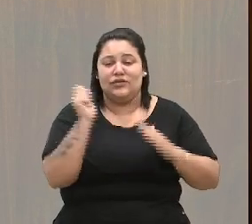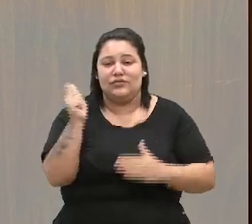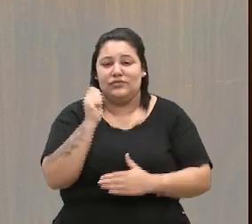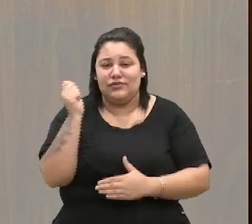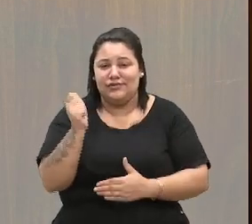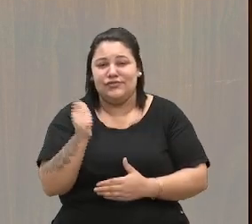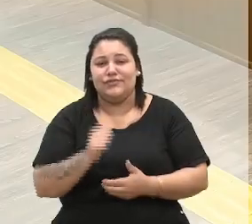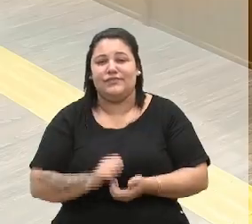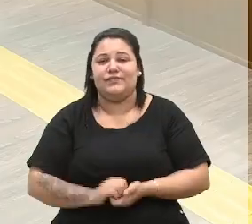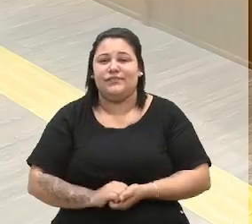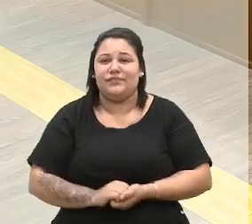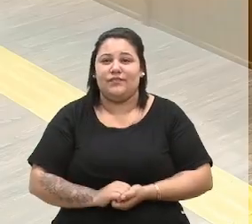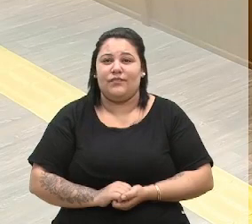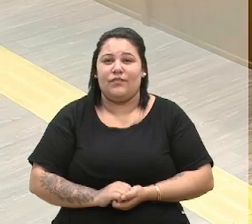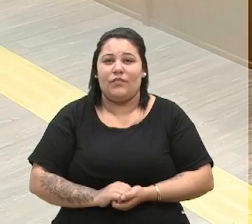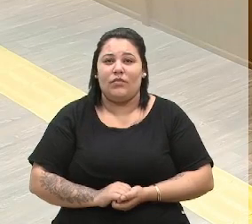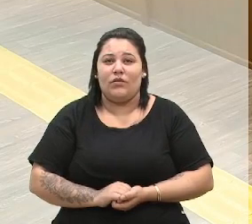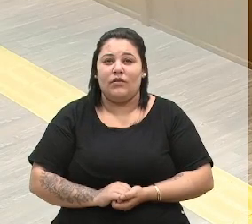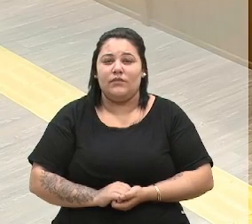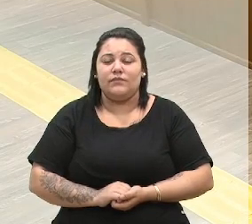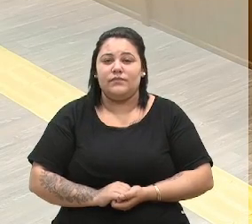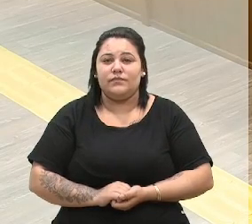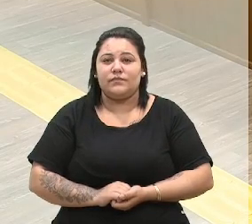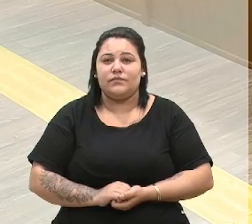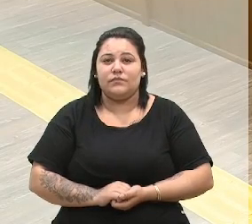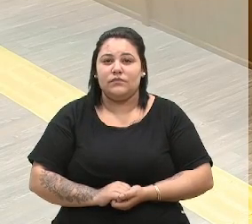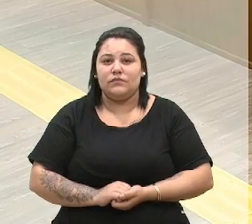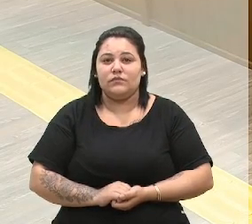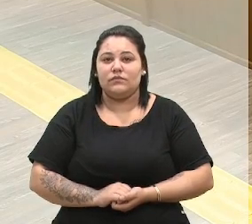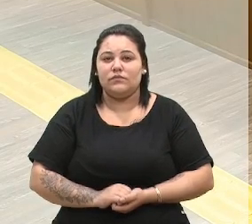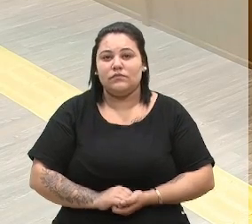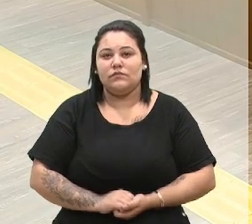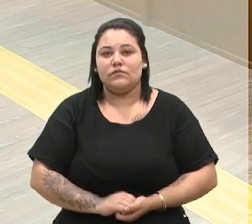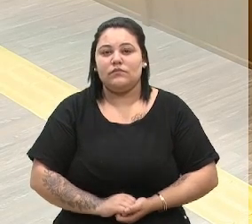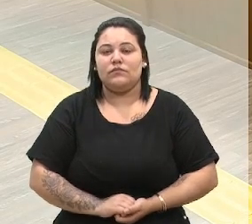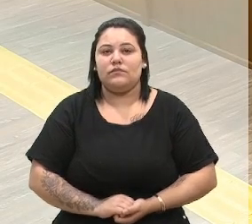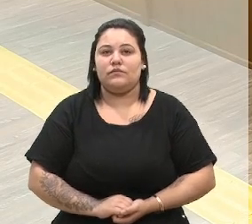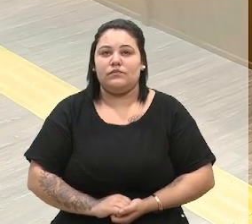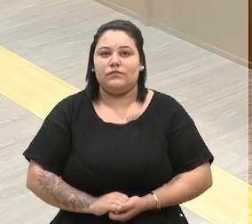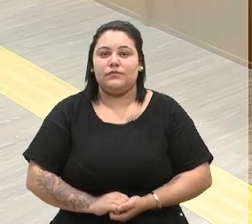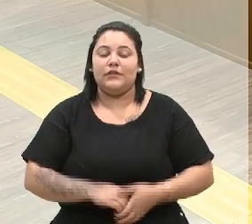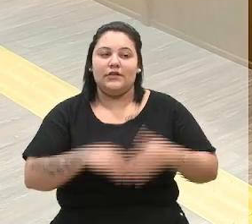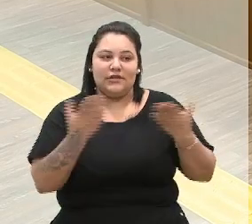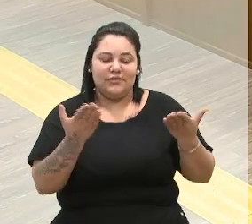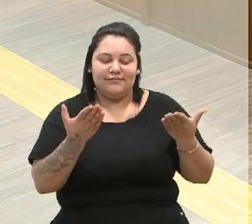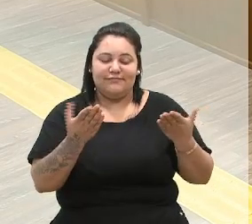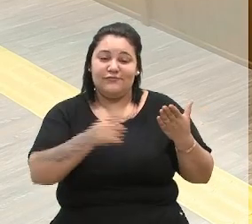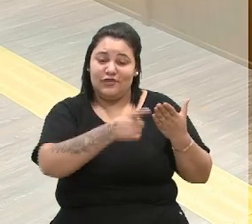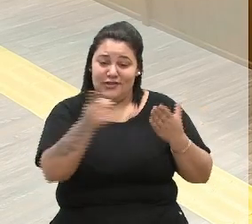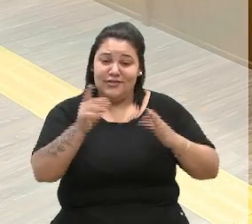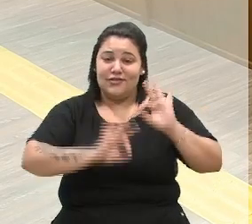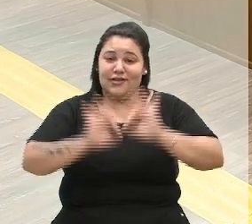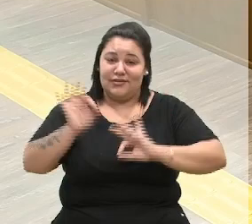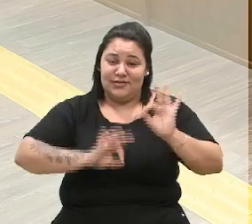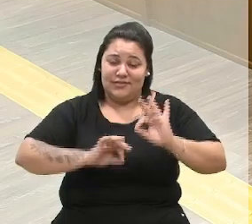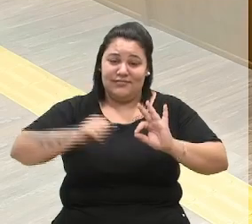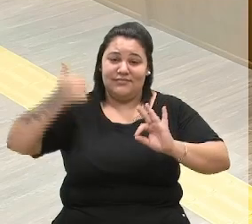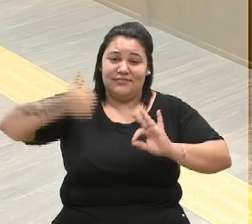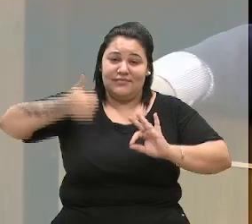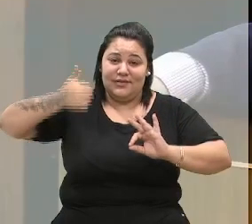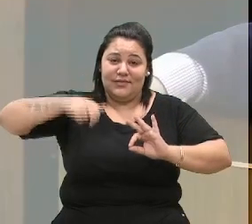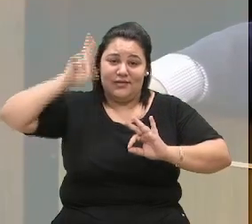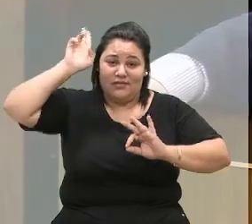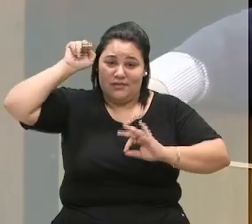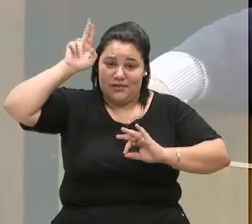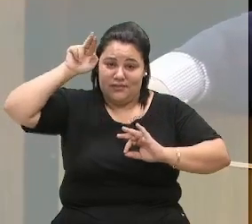Sul. Obrigado a contribuição, vereadora. Então, prepare-se para o presidente de Páscoa, dia 1º de abril. Então, vira a página.